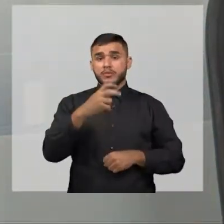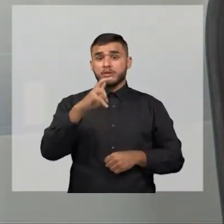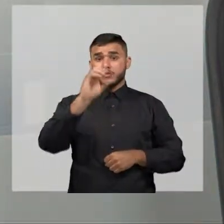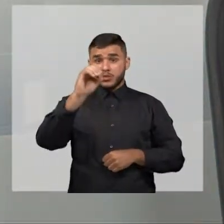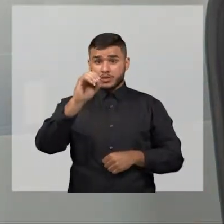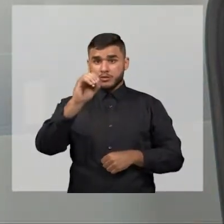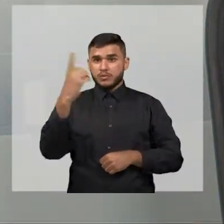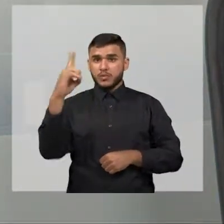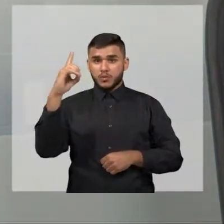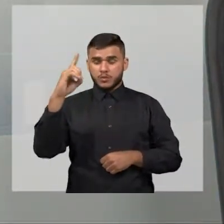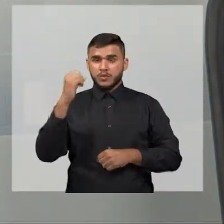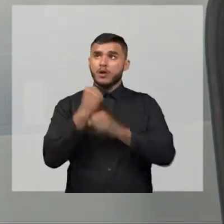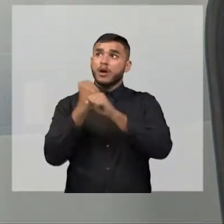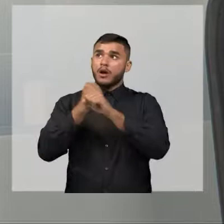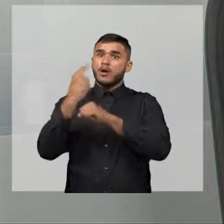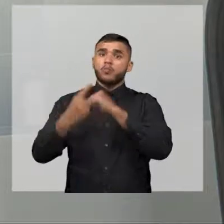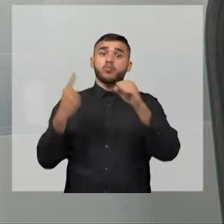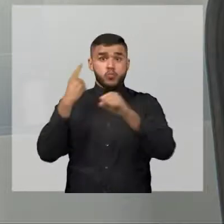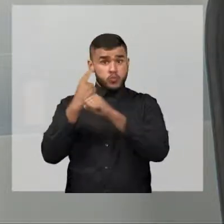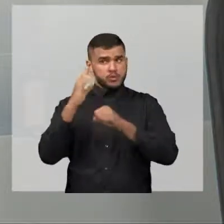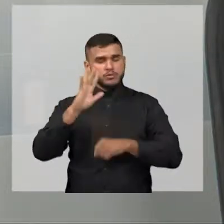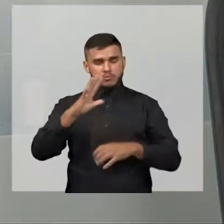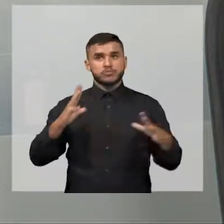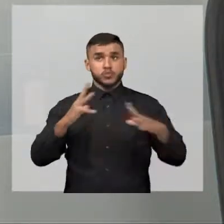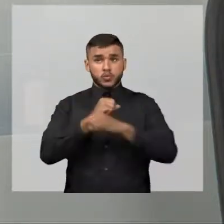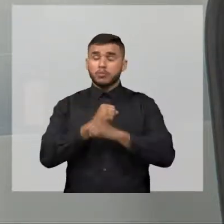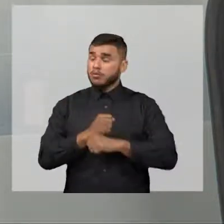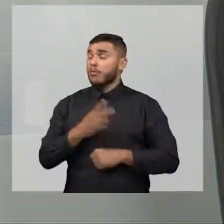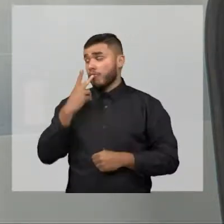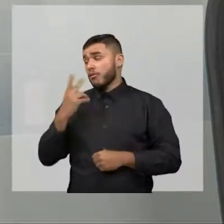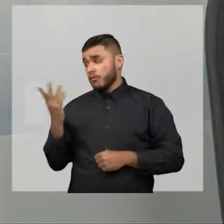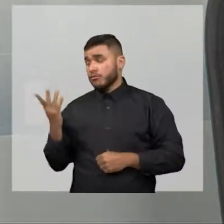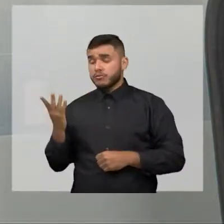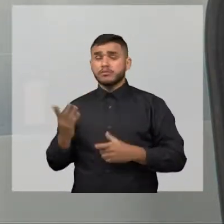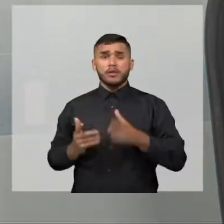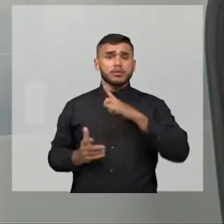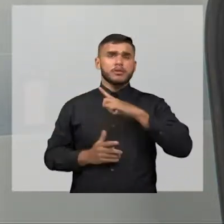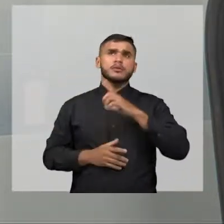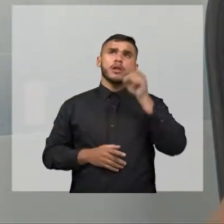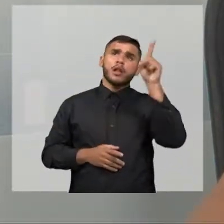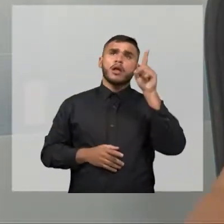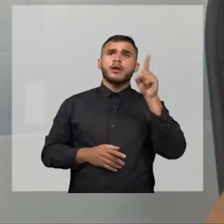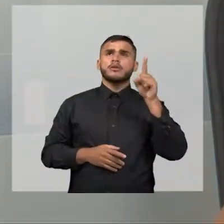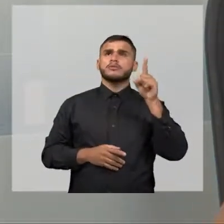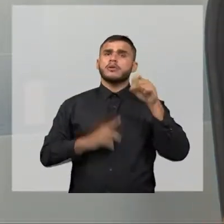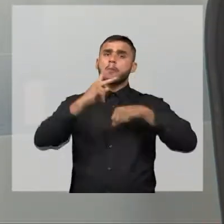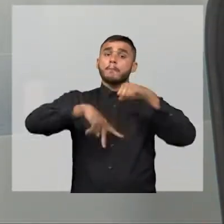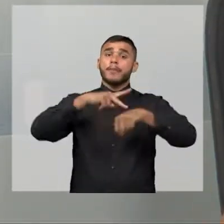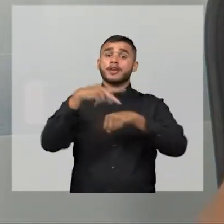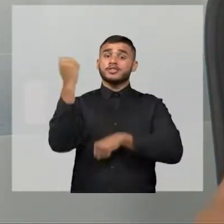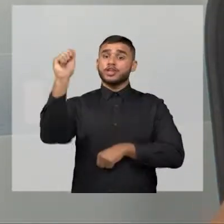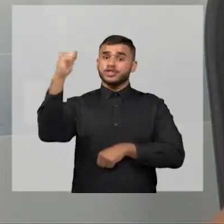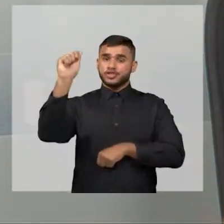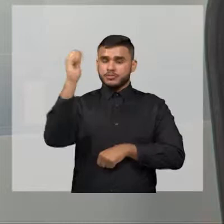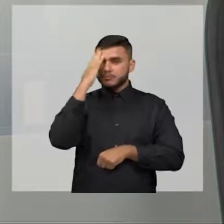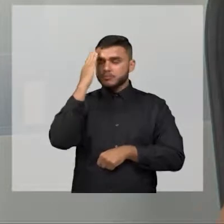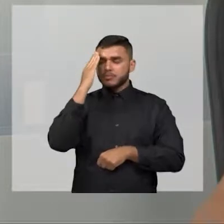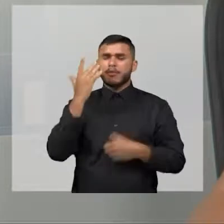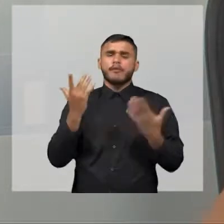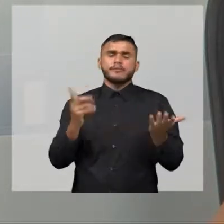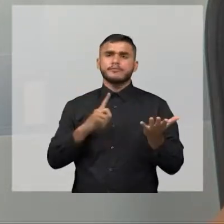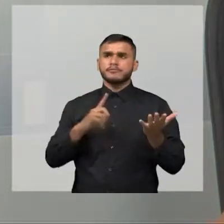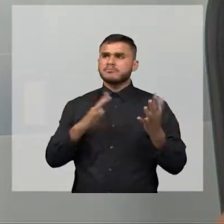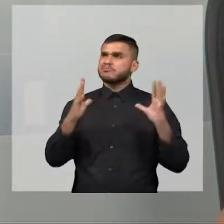esse... Anual? Anual. E você pega o custo, por exemplo, na Argentina. Quanto a Argentina investe, se você